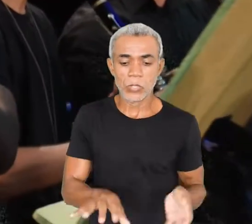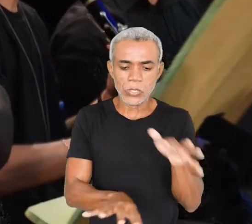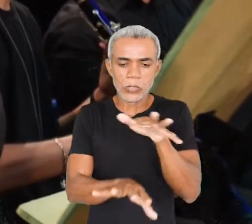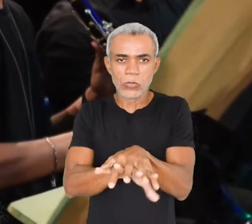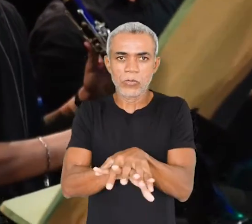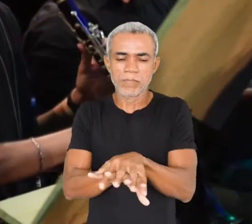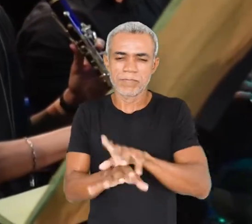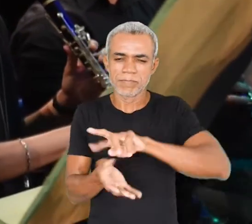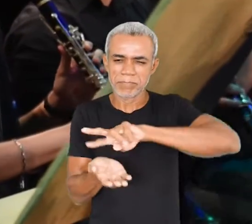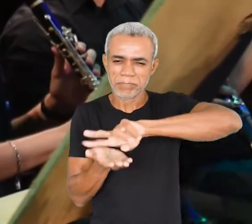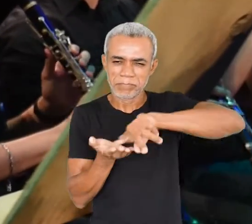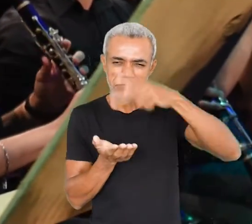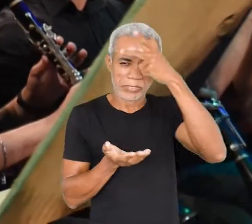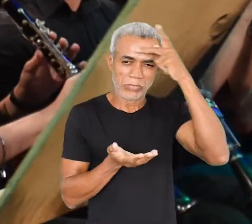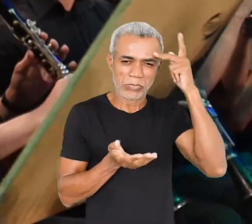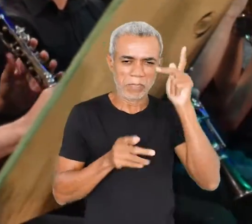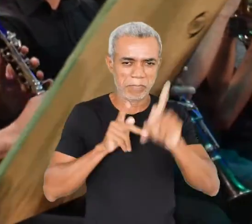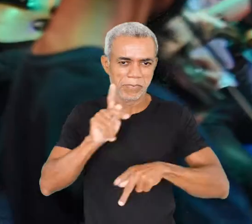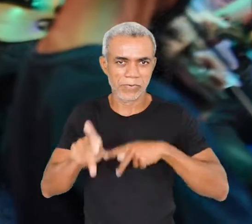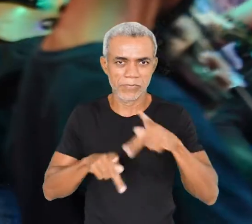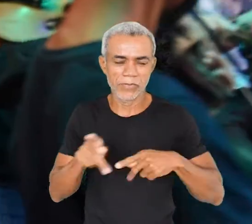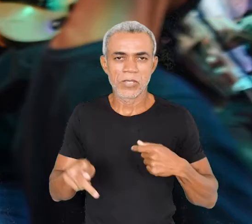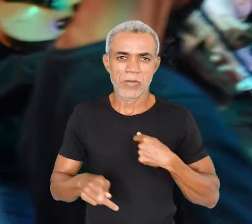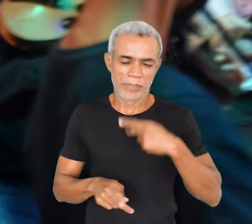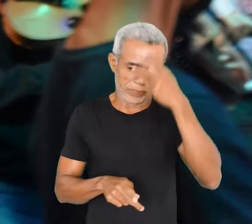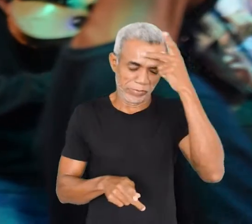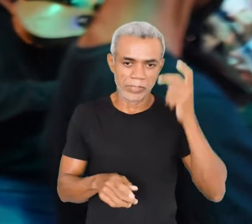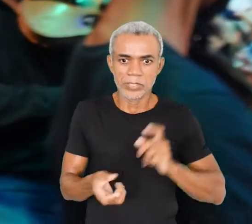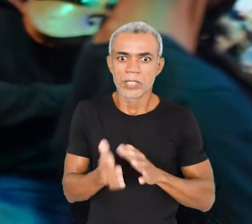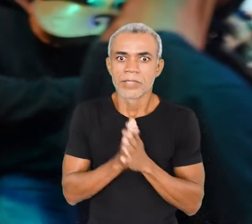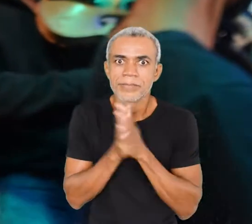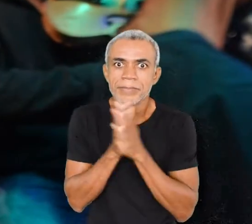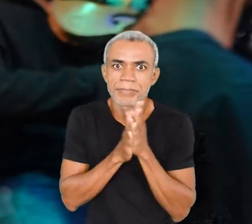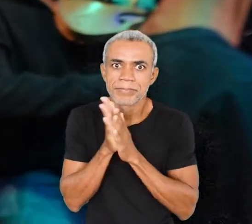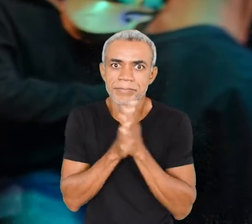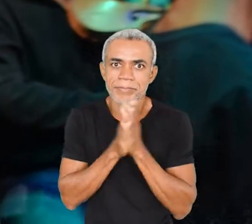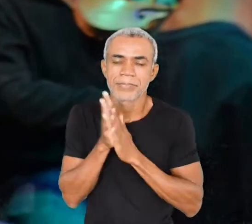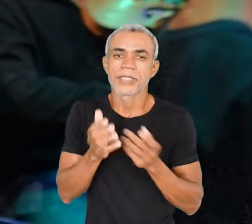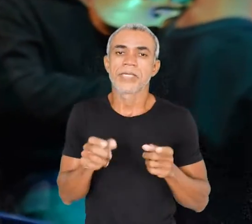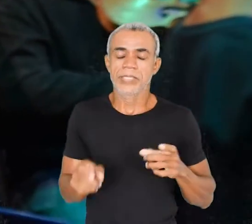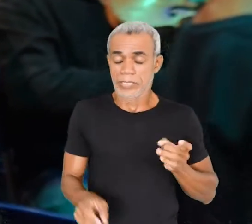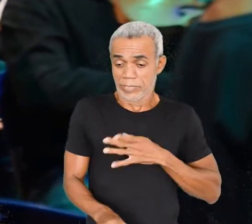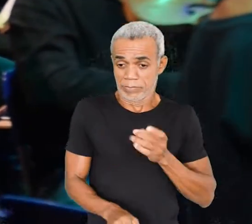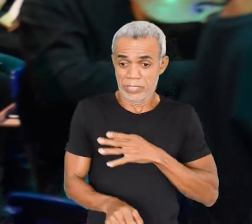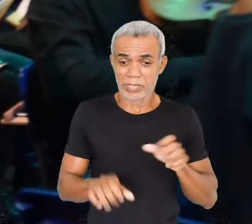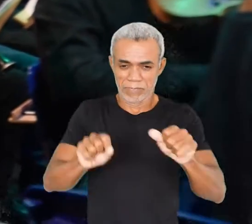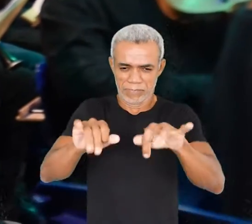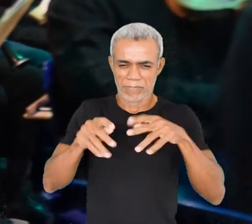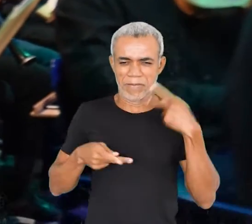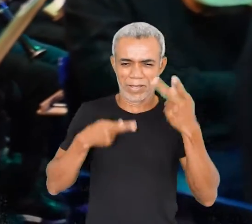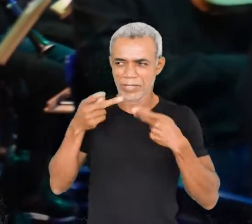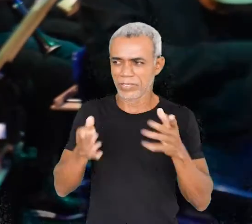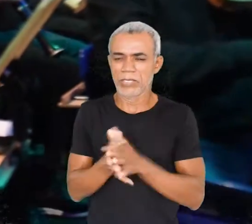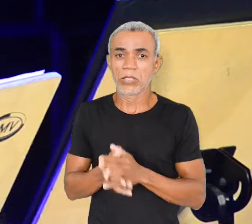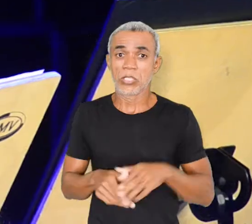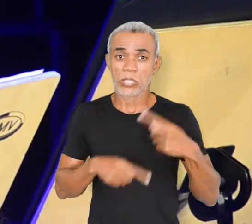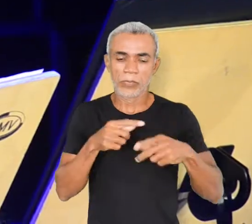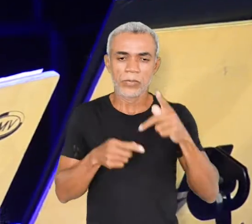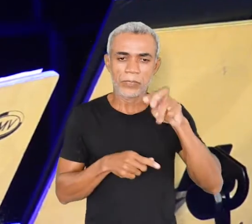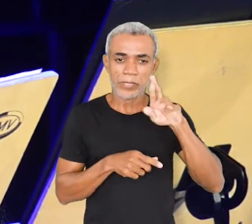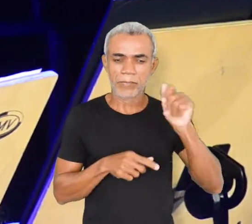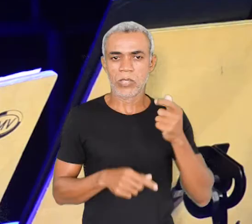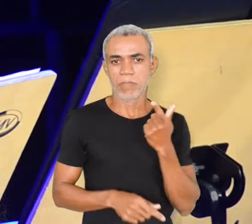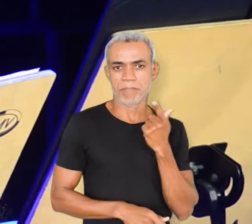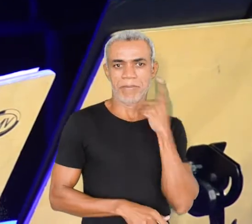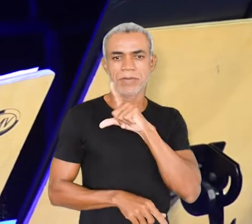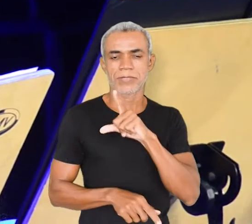programa que inclui várias pessoas, vários povos. Eu era uma pessoa muito ansiosa, tinha muito medo de falar em público, e depois